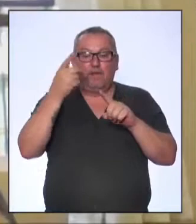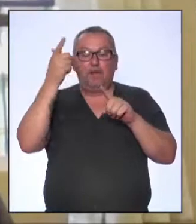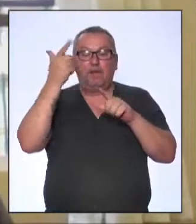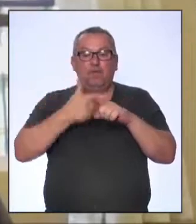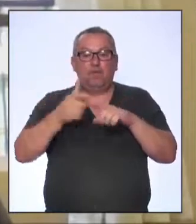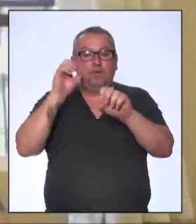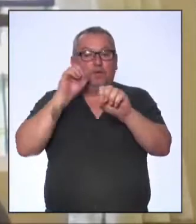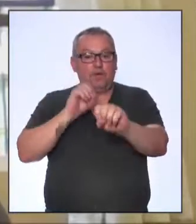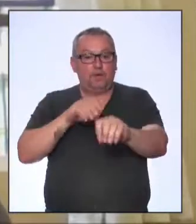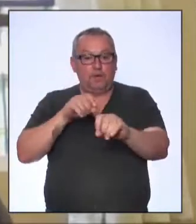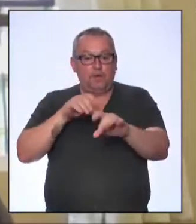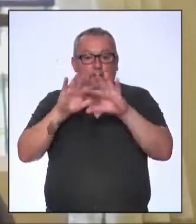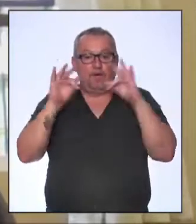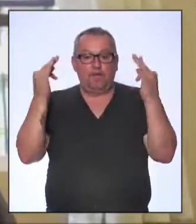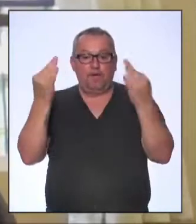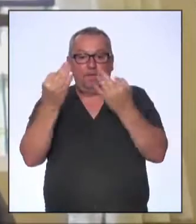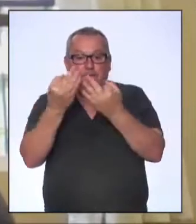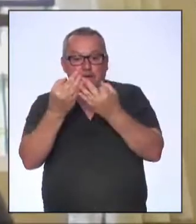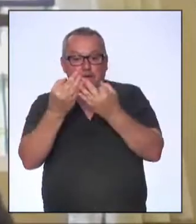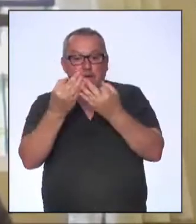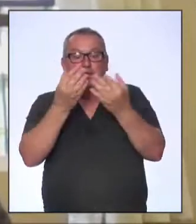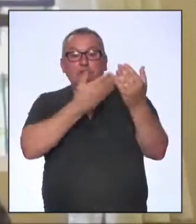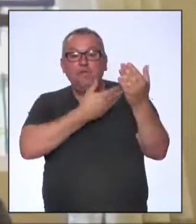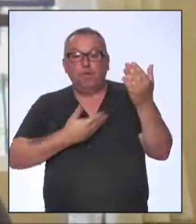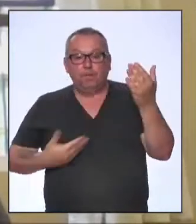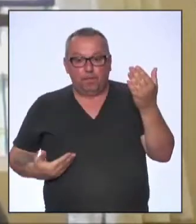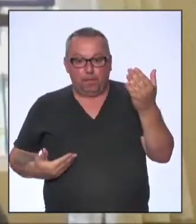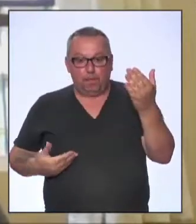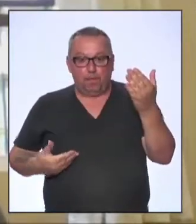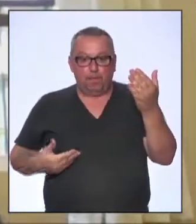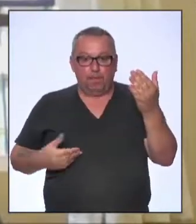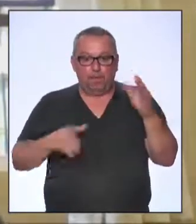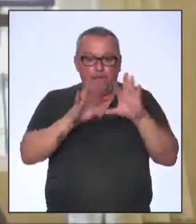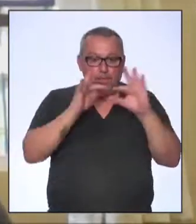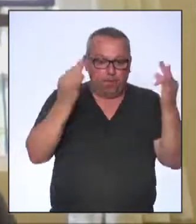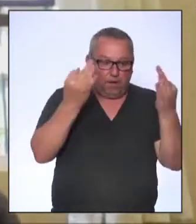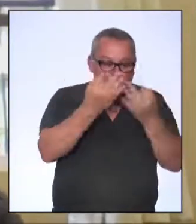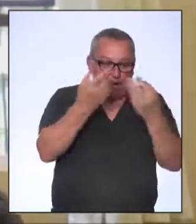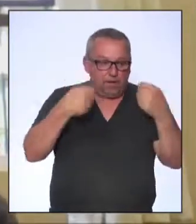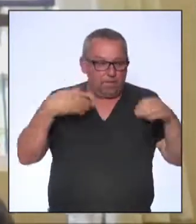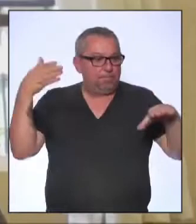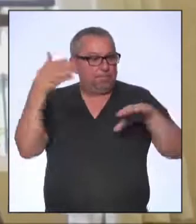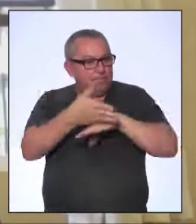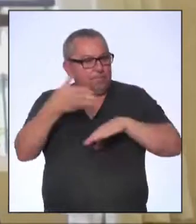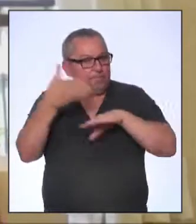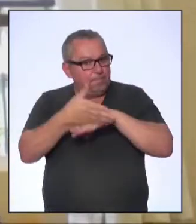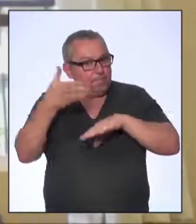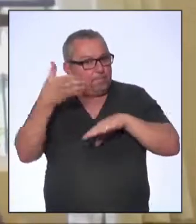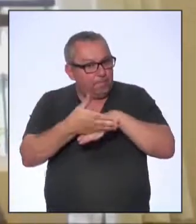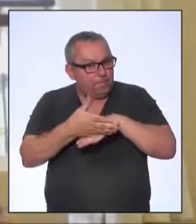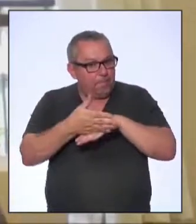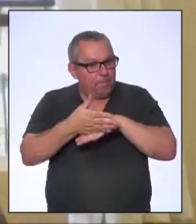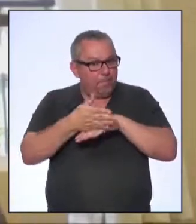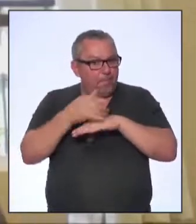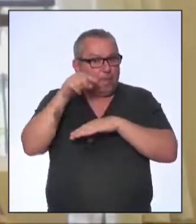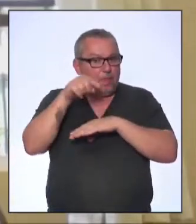da família e o Estado. Então, eu já penso assim, a família tem que estar participando a todo momento